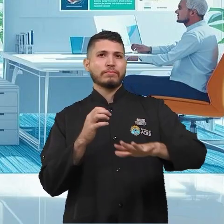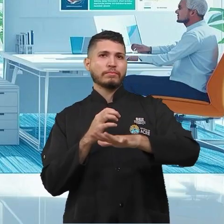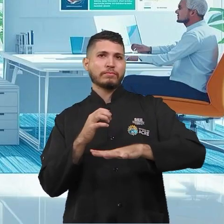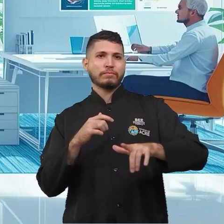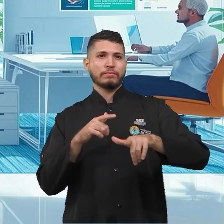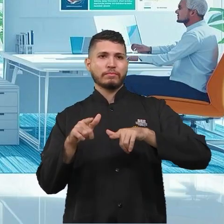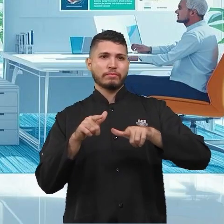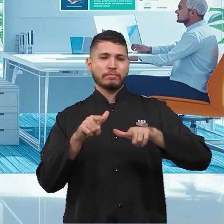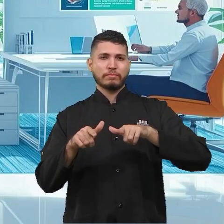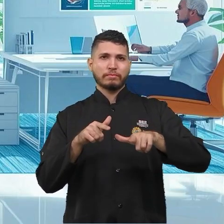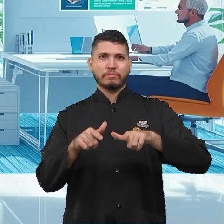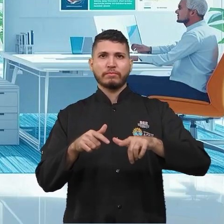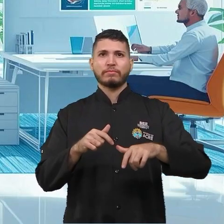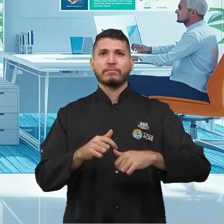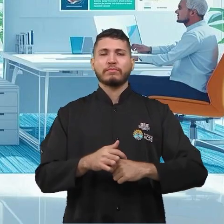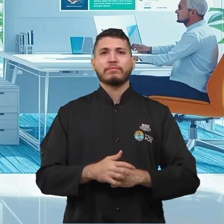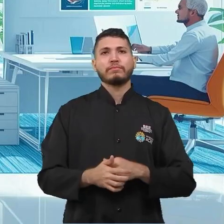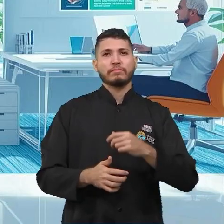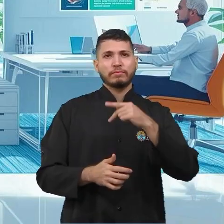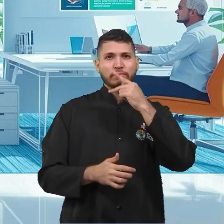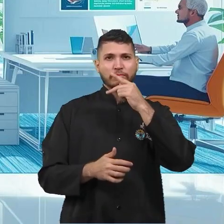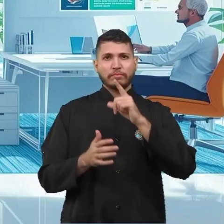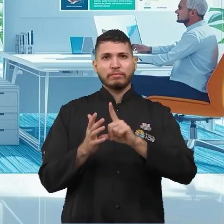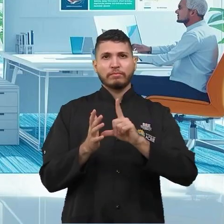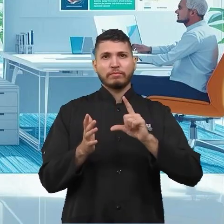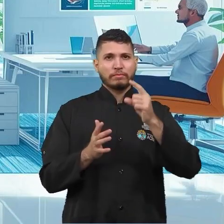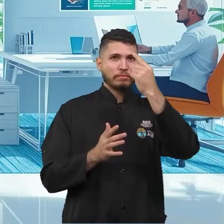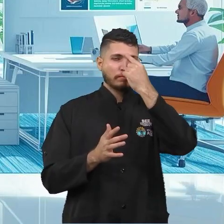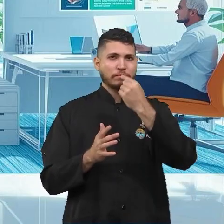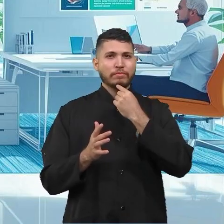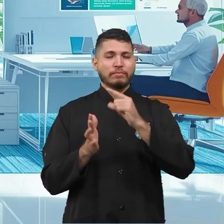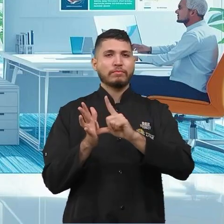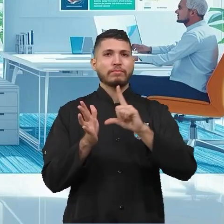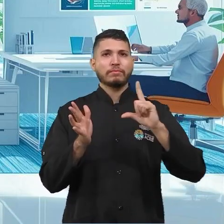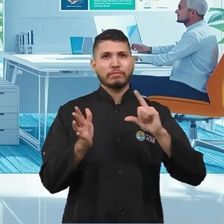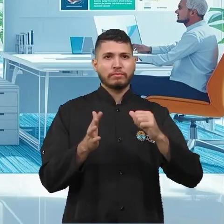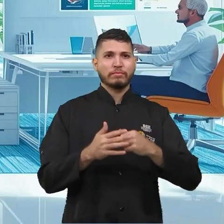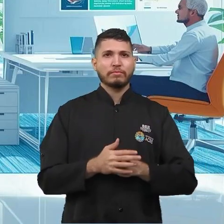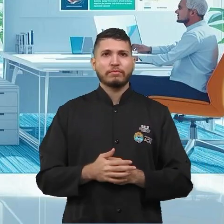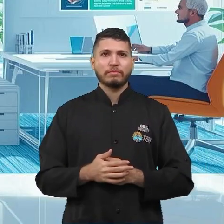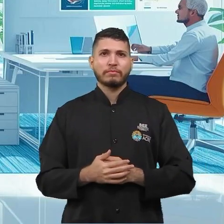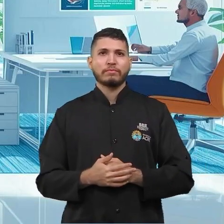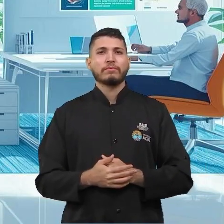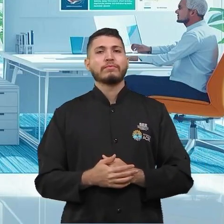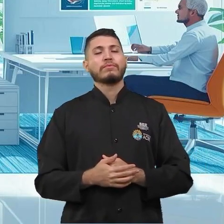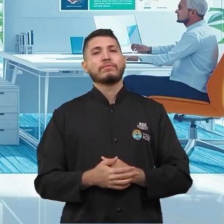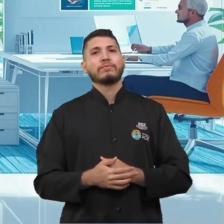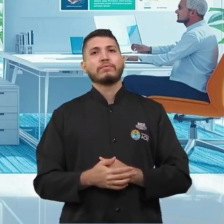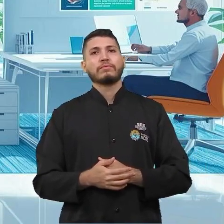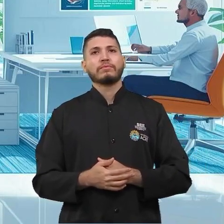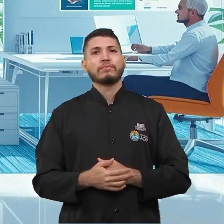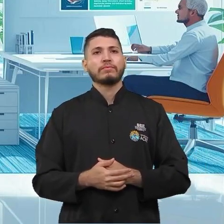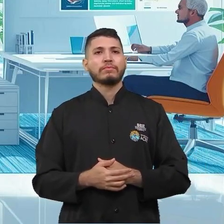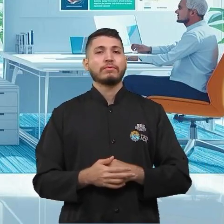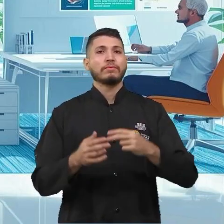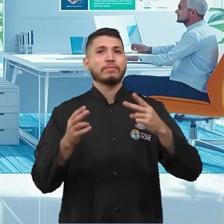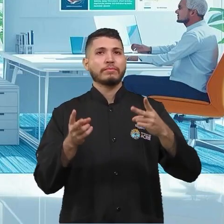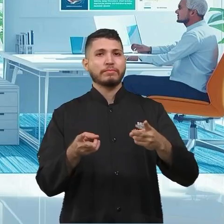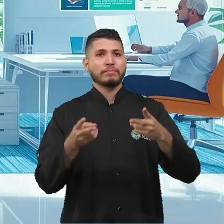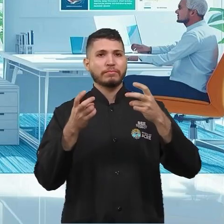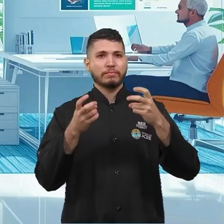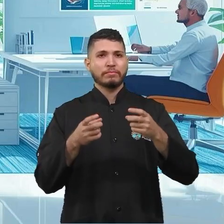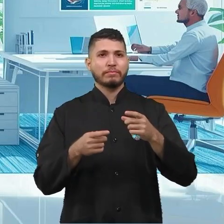anterior, chamei a atenção de vocês para observar um pouco a imagem. Agora eu quero fazer o mesmo. Percebam, pessoal,